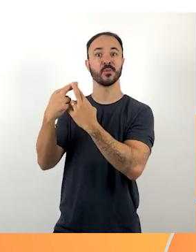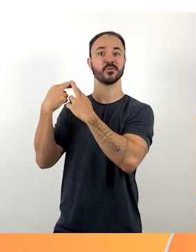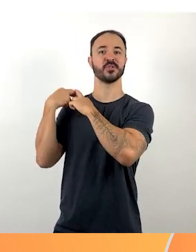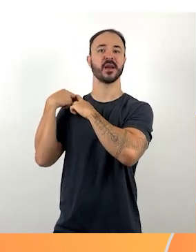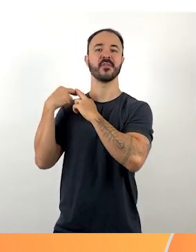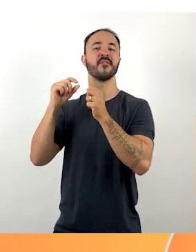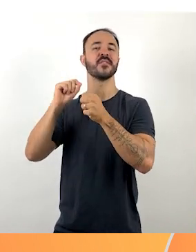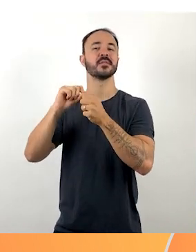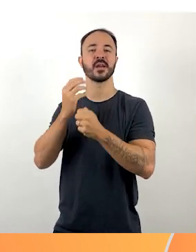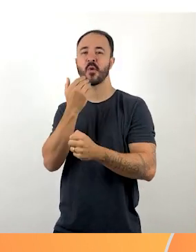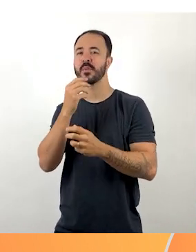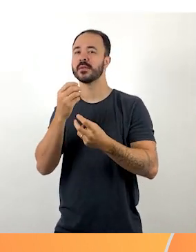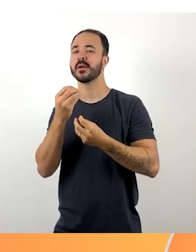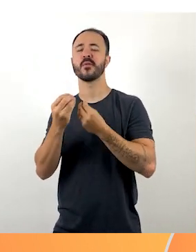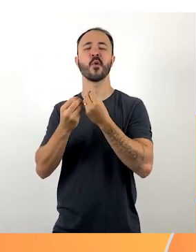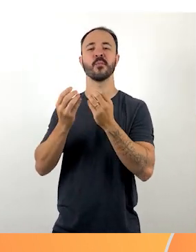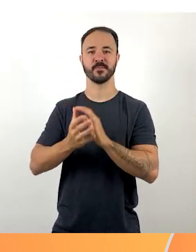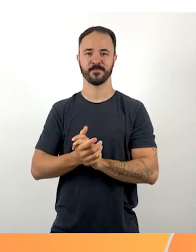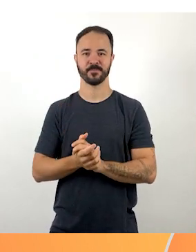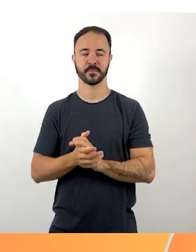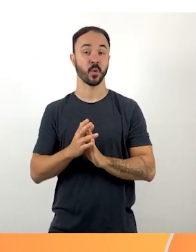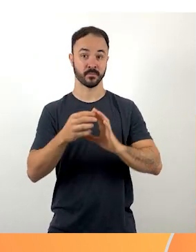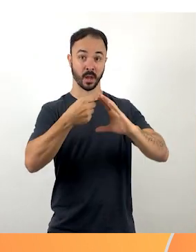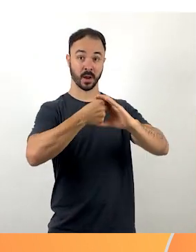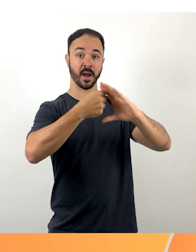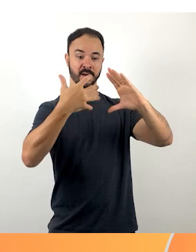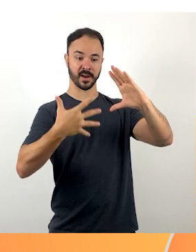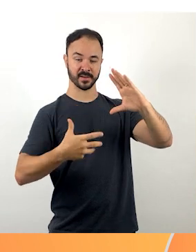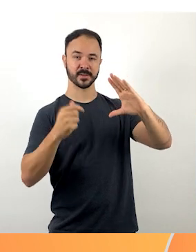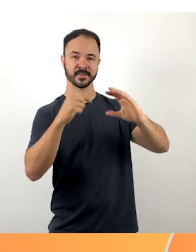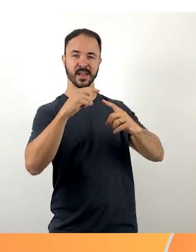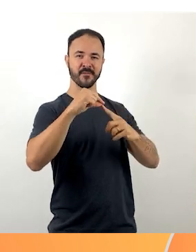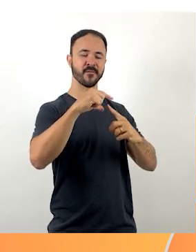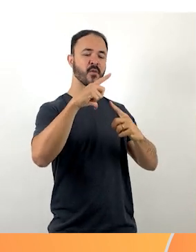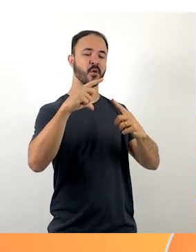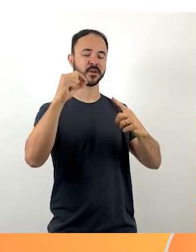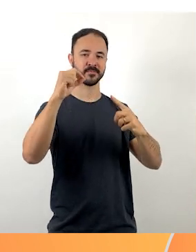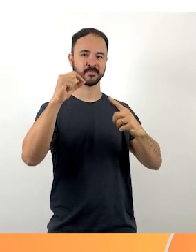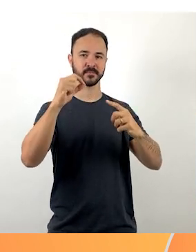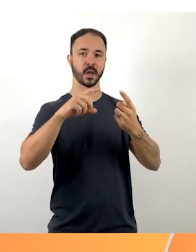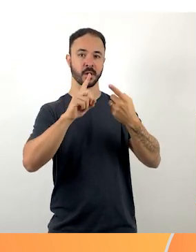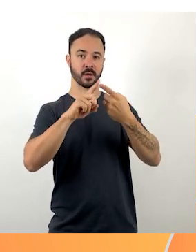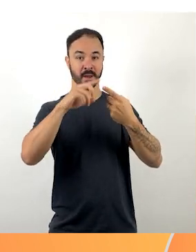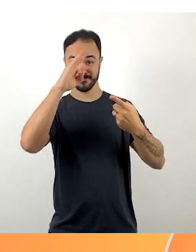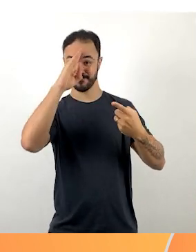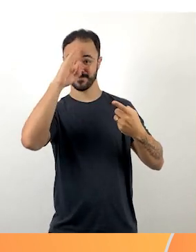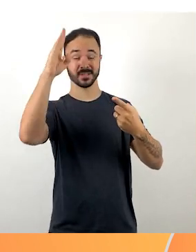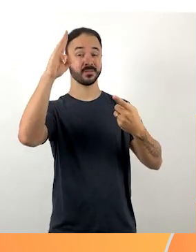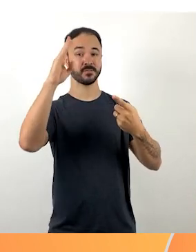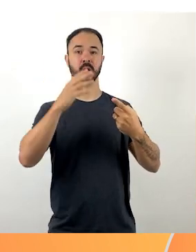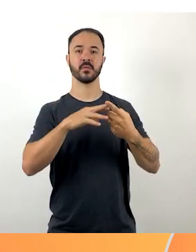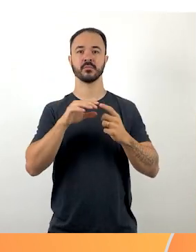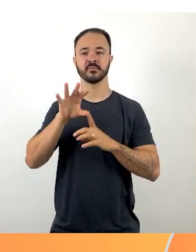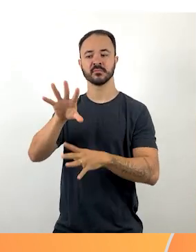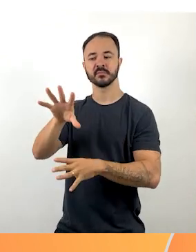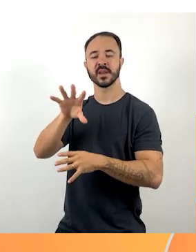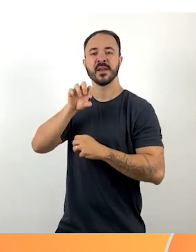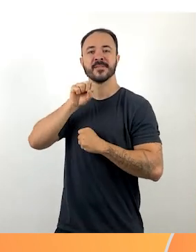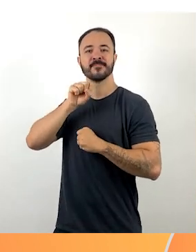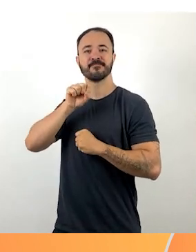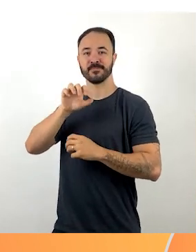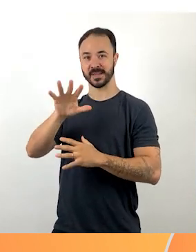fotossíntese. Quais são as características de uma folha? A folha tem como principal função a respiração,